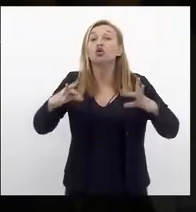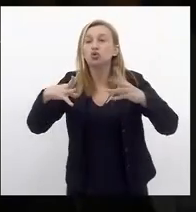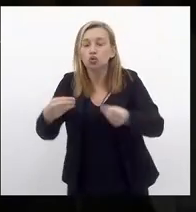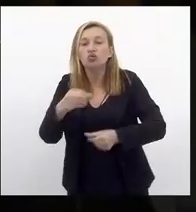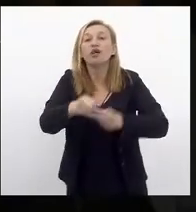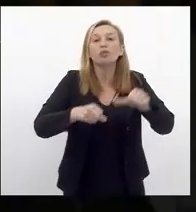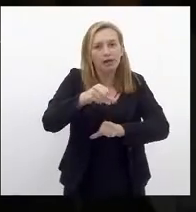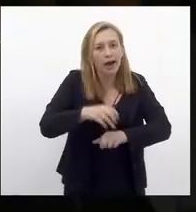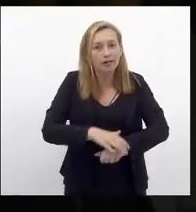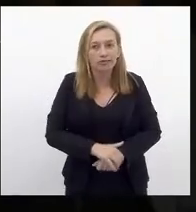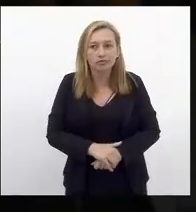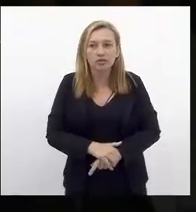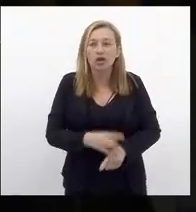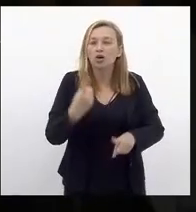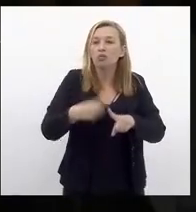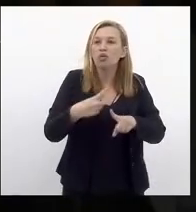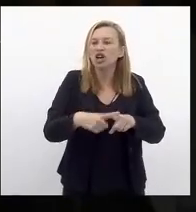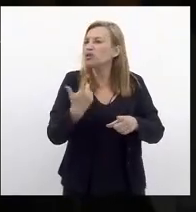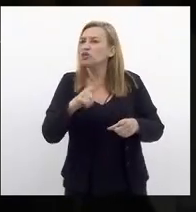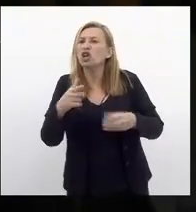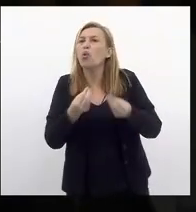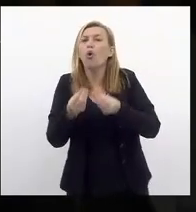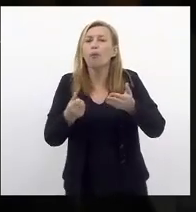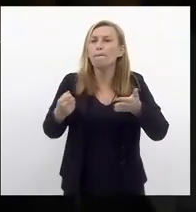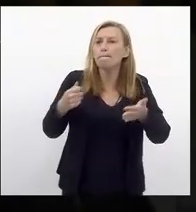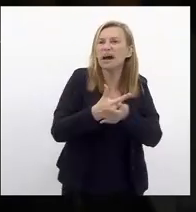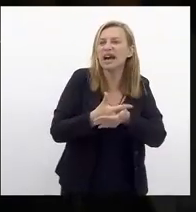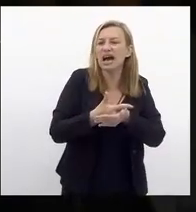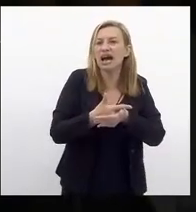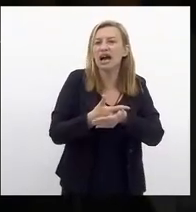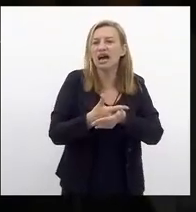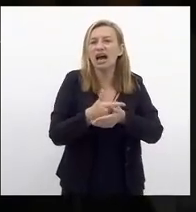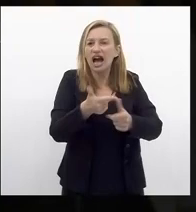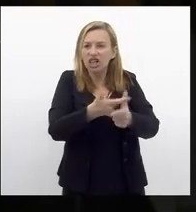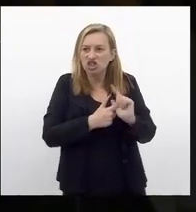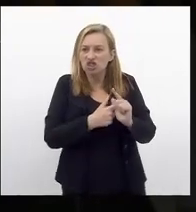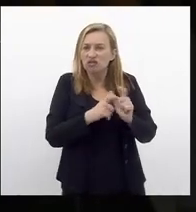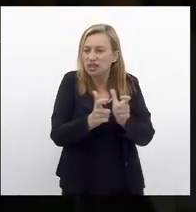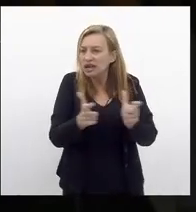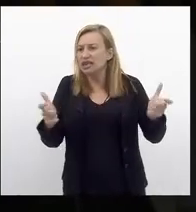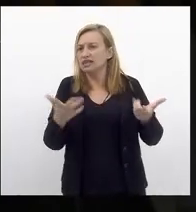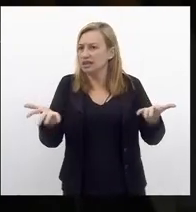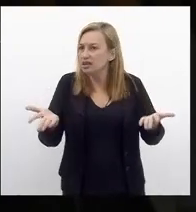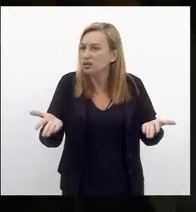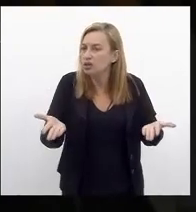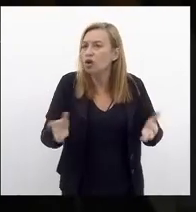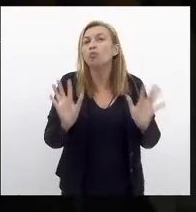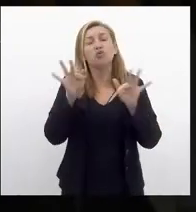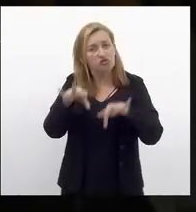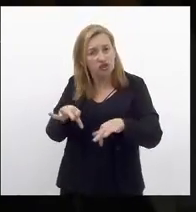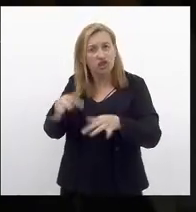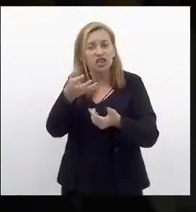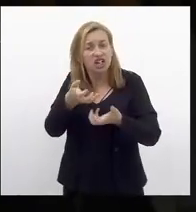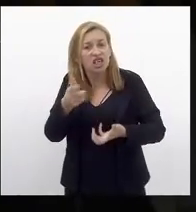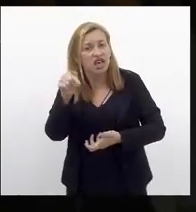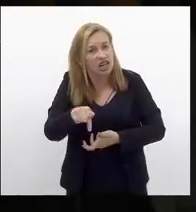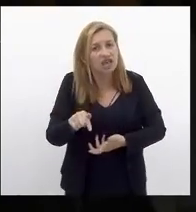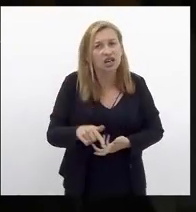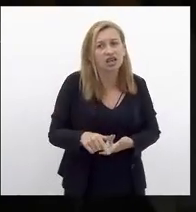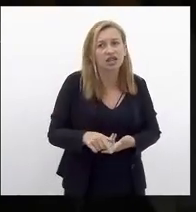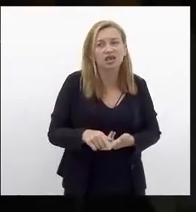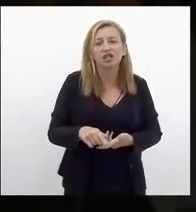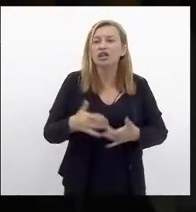tudo vai ter que mudar porque a impagável a nossa dívida do jeito como ela tá sendo constituída por fim queria aqui